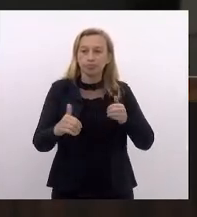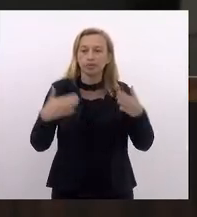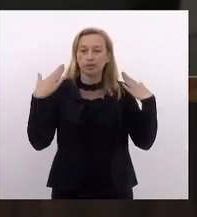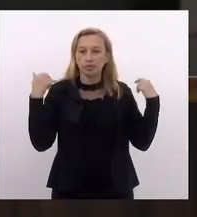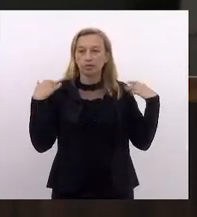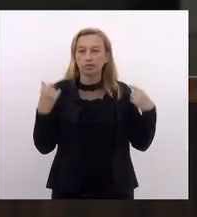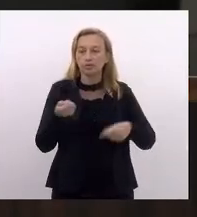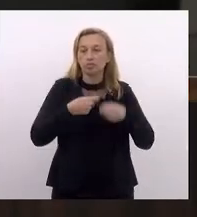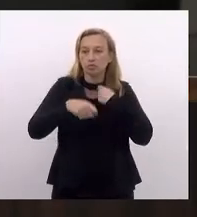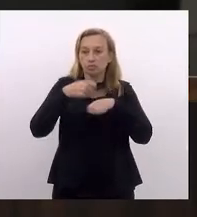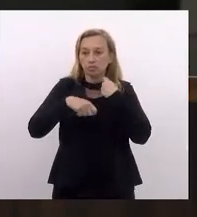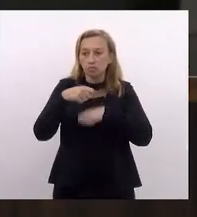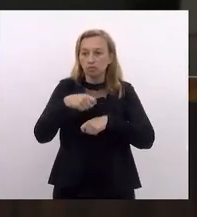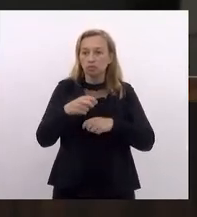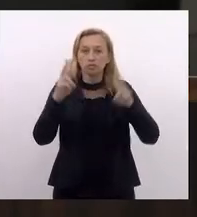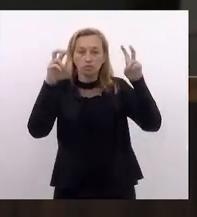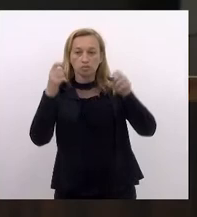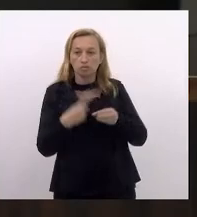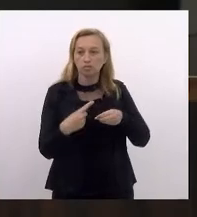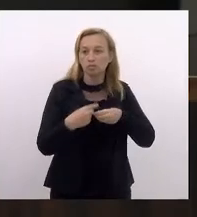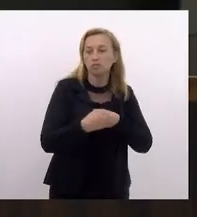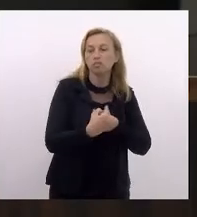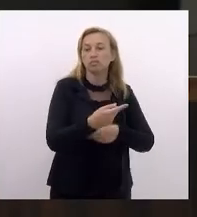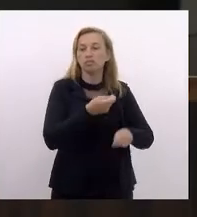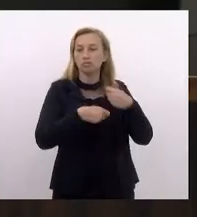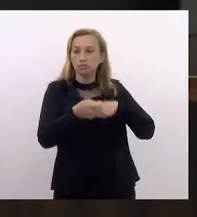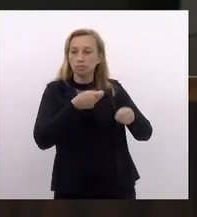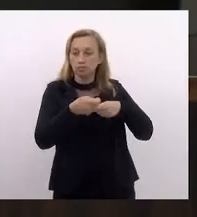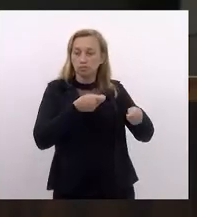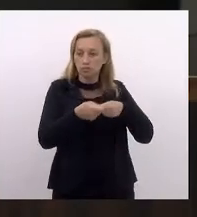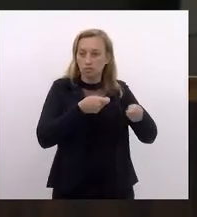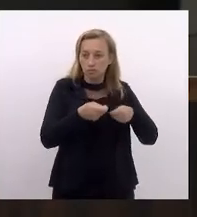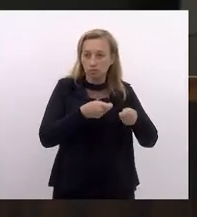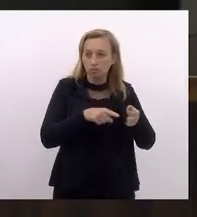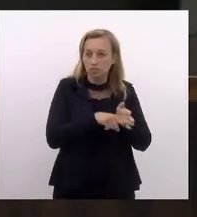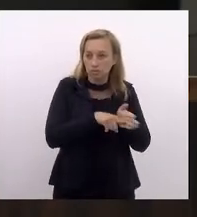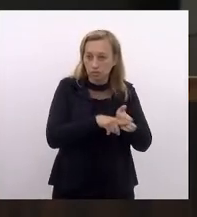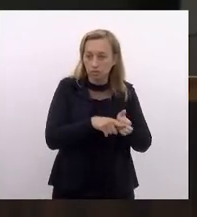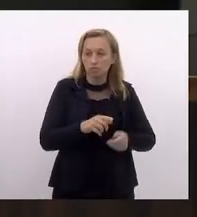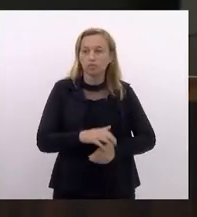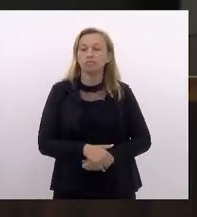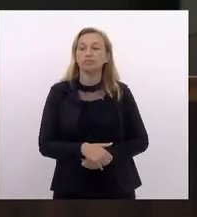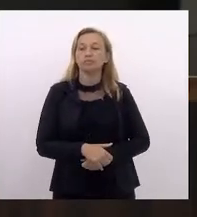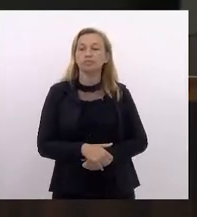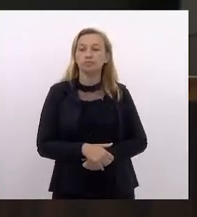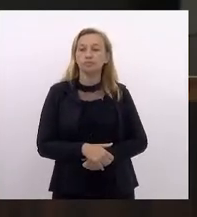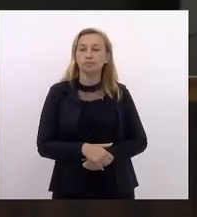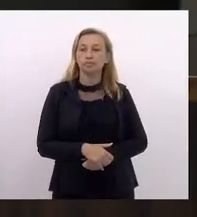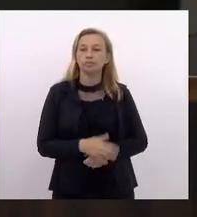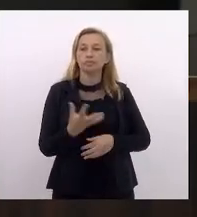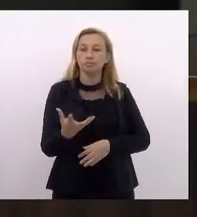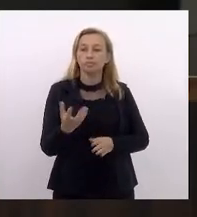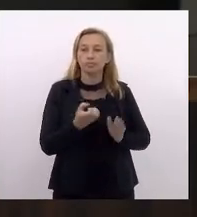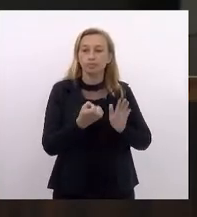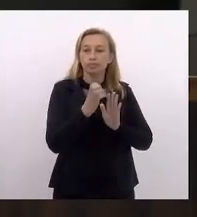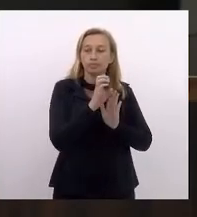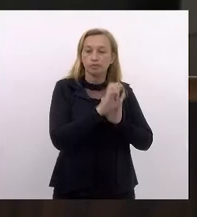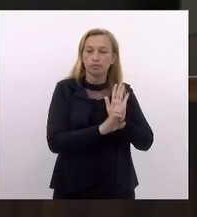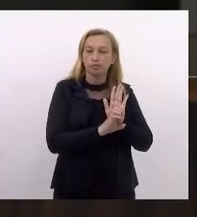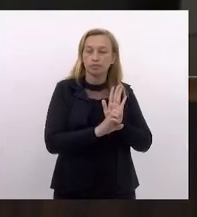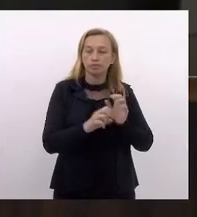economia dos começa os principais desenvolvimento Regional e de orçamento Finanças fiscalização financeira e controle as emendas de